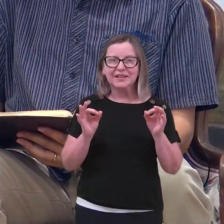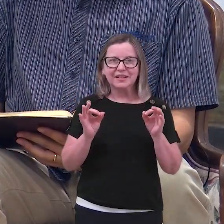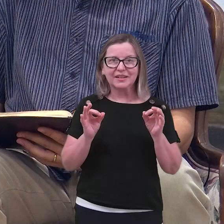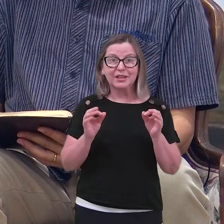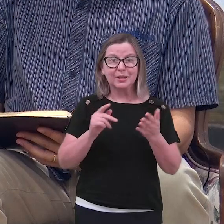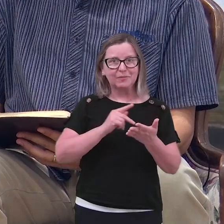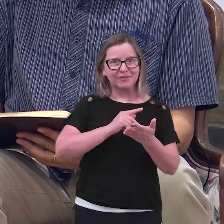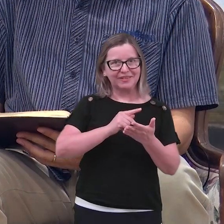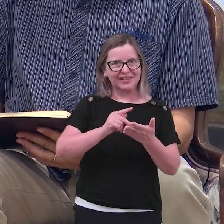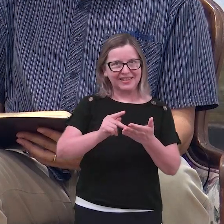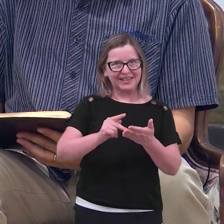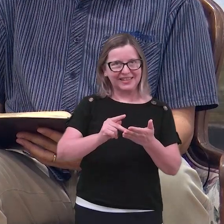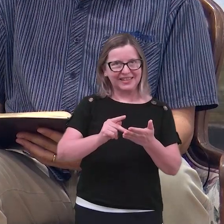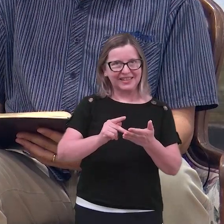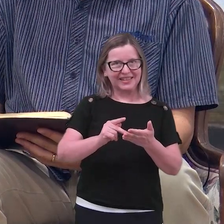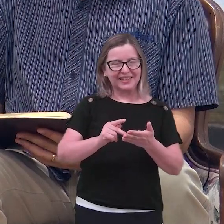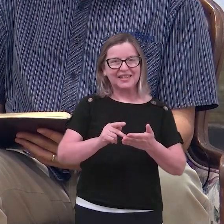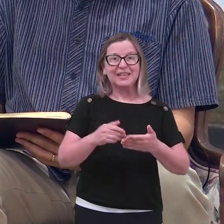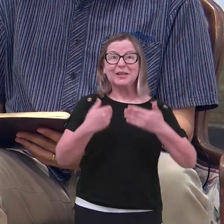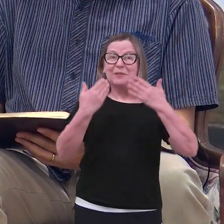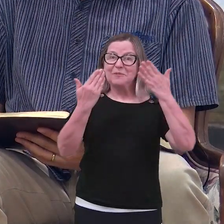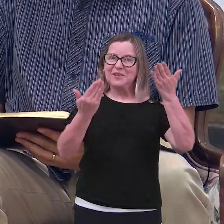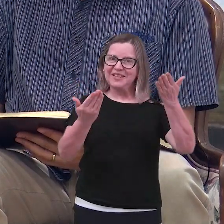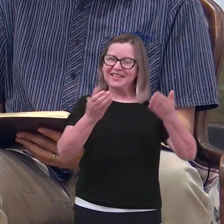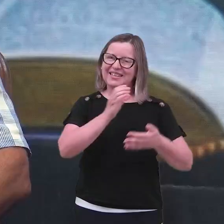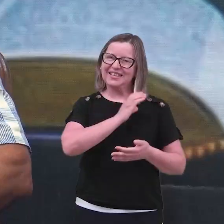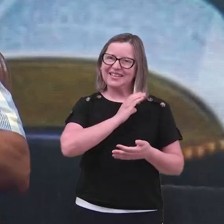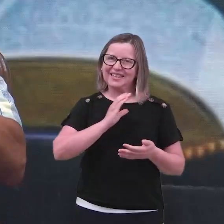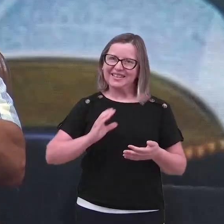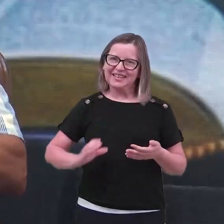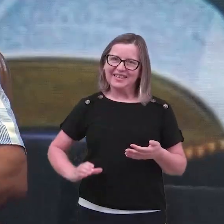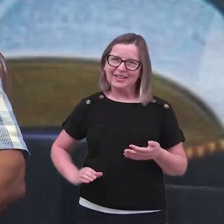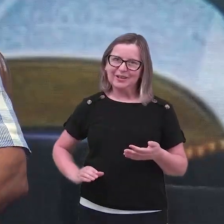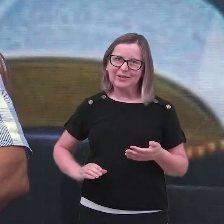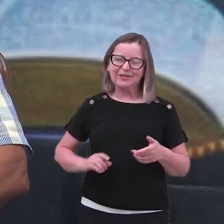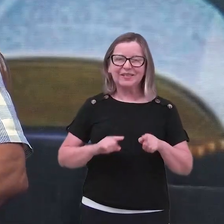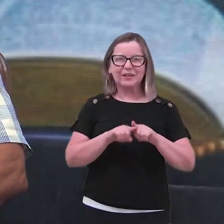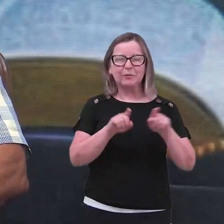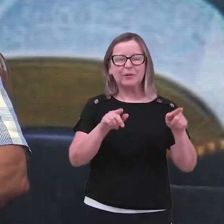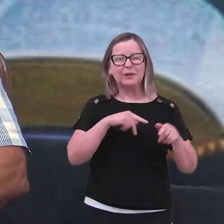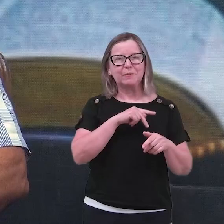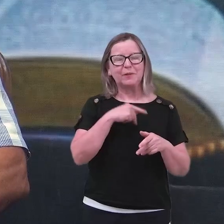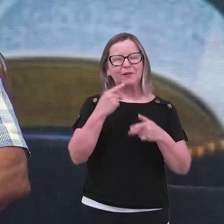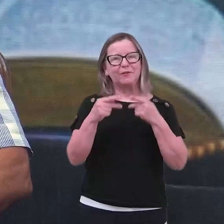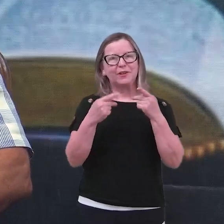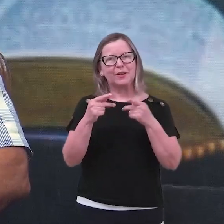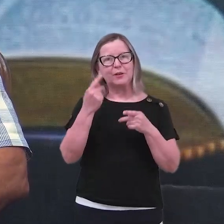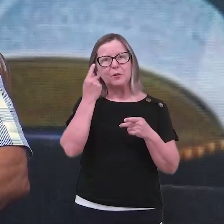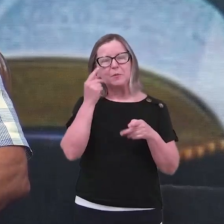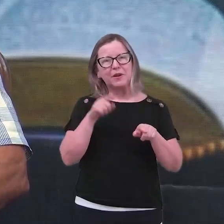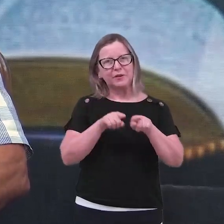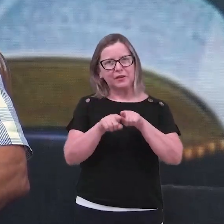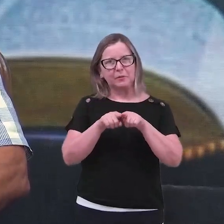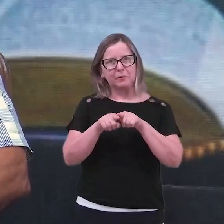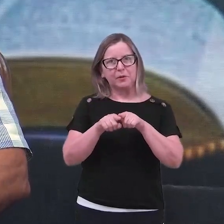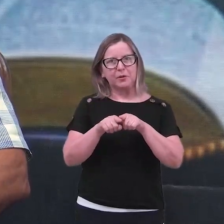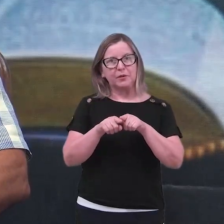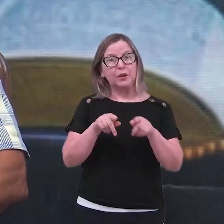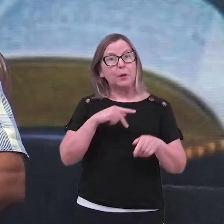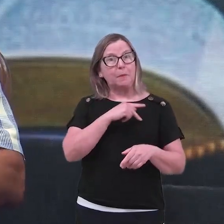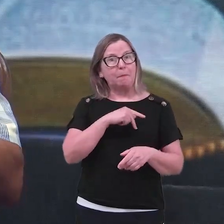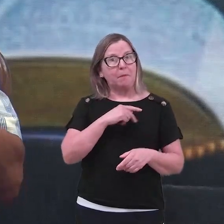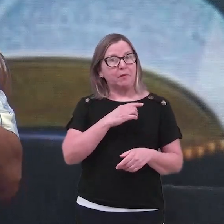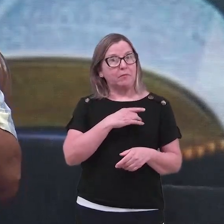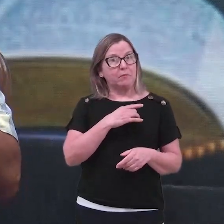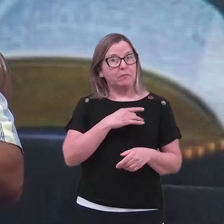e pureza devidas a Cristo. Mas Paulo está dizendo aqui para esses irmãos que ele tinha um temor no coração